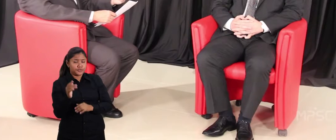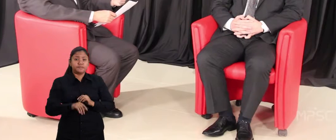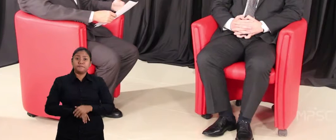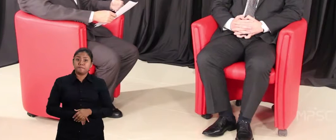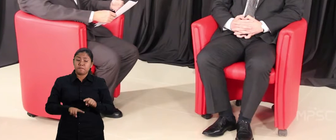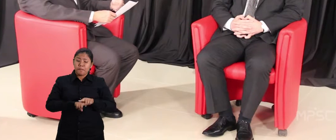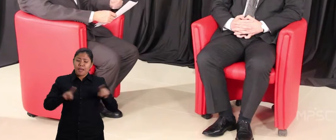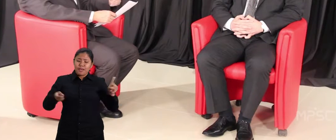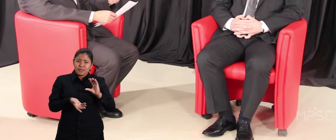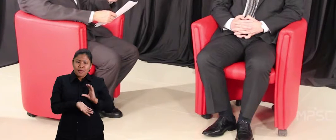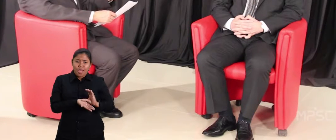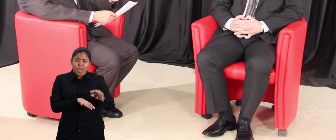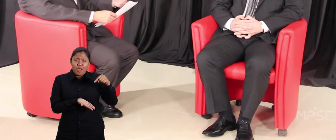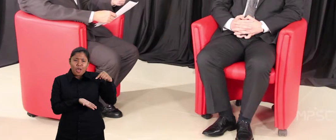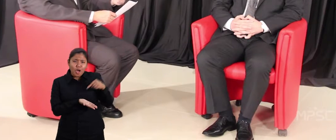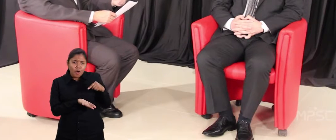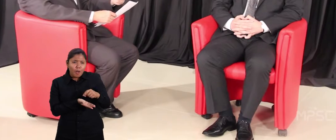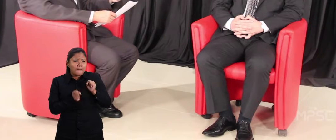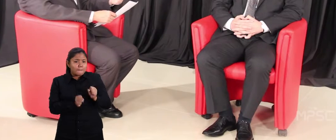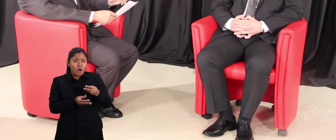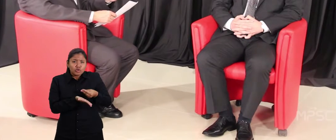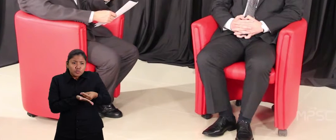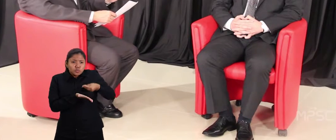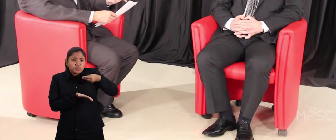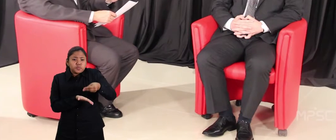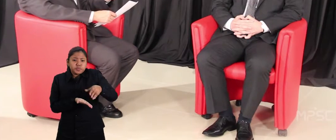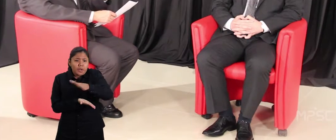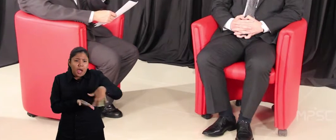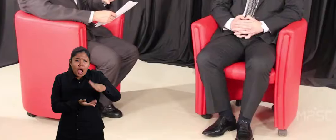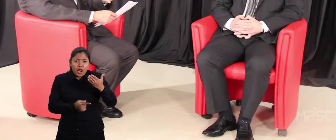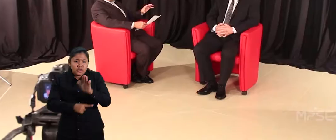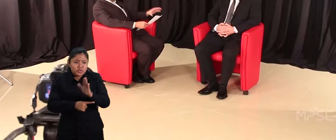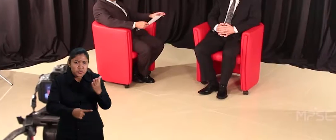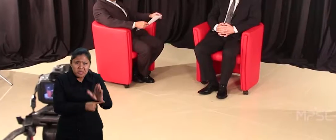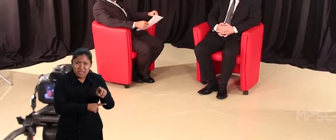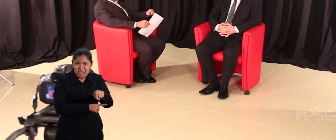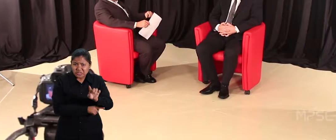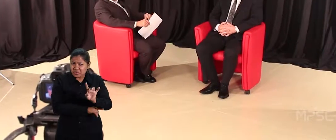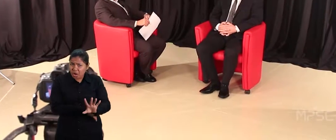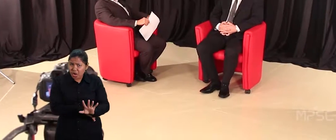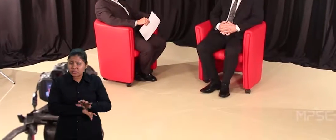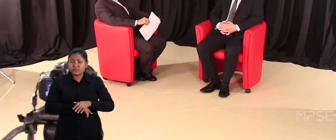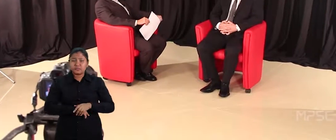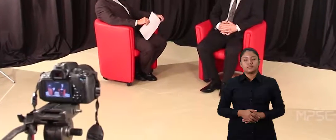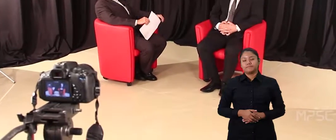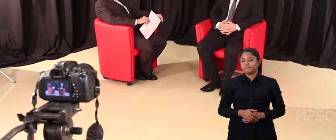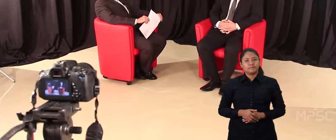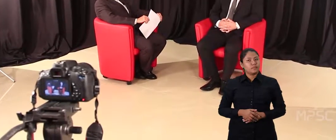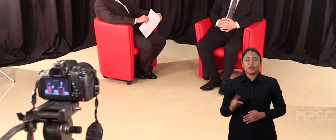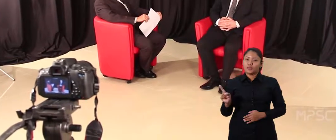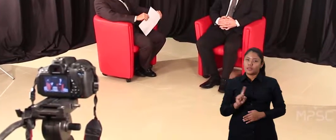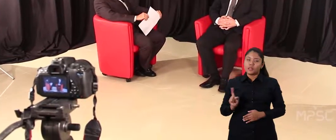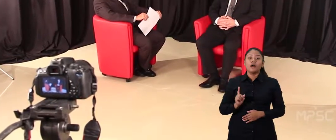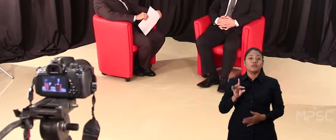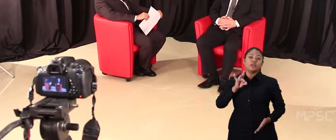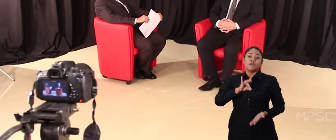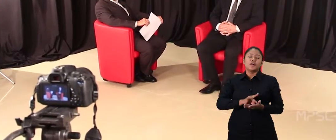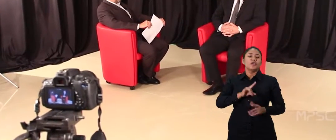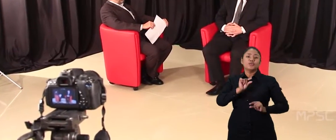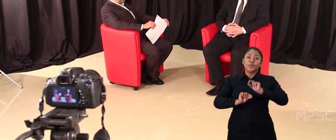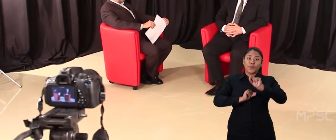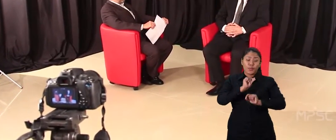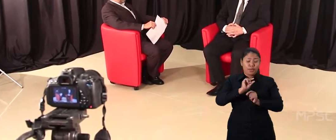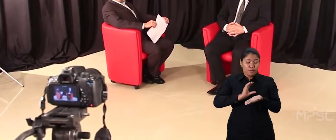Mas esses recursos só podem ser aplicados em projetos que beneficiam essas áreas? Não. Na verdade,